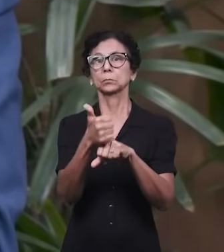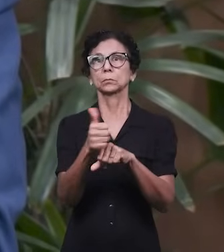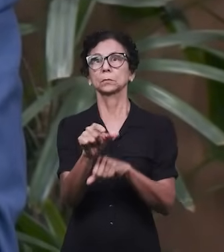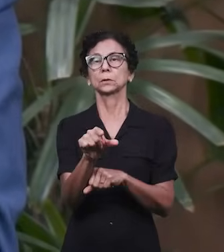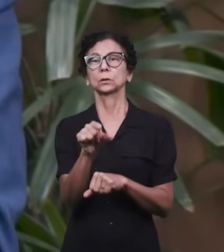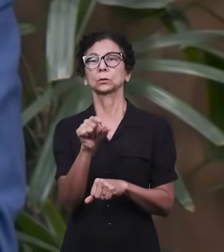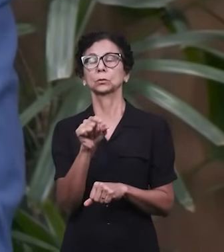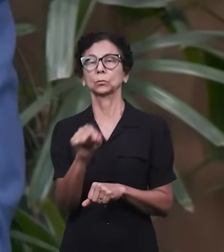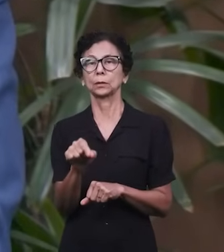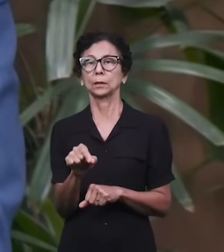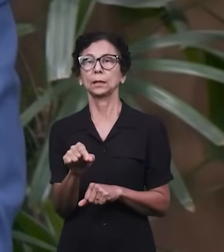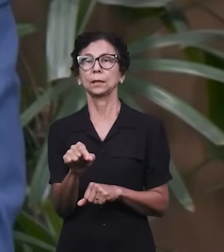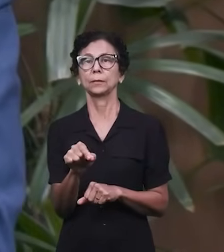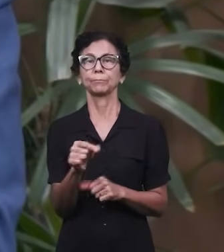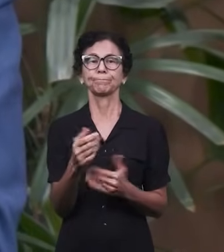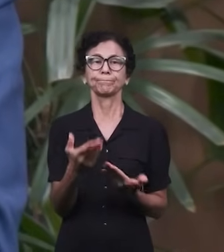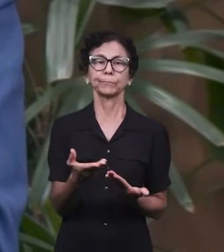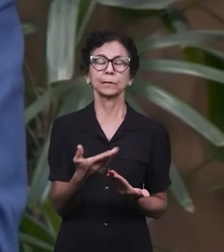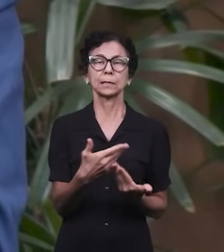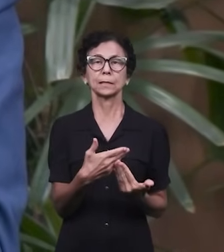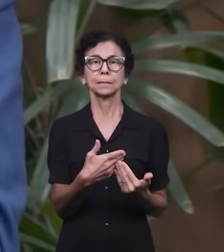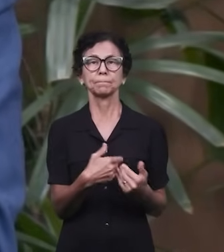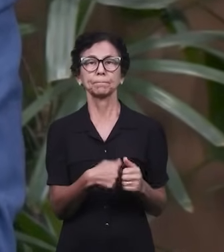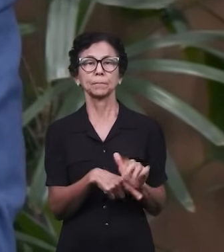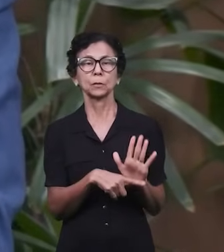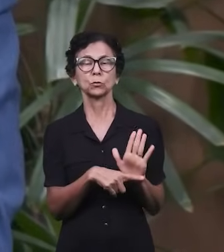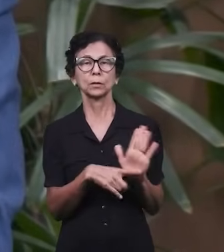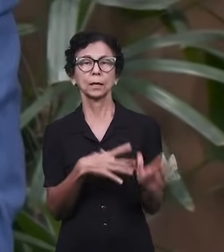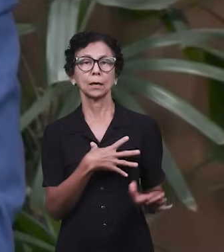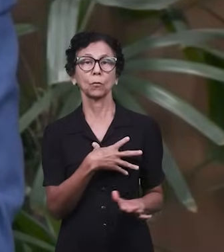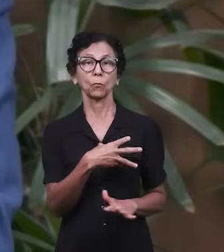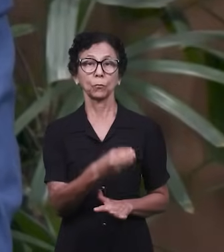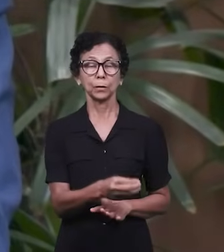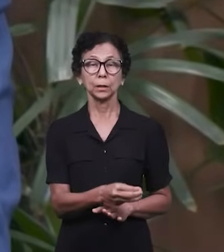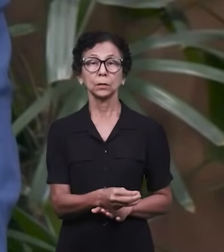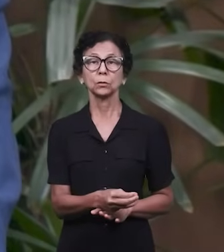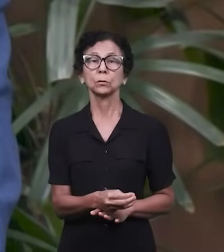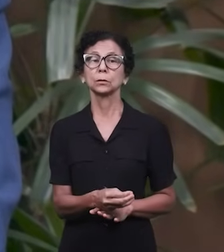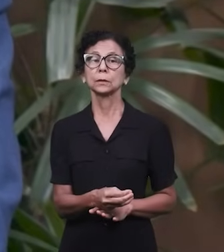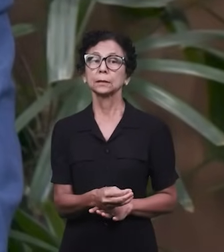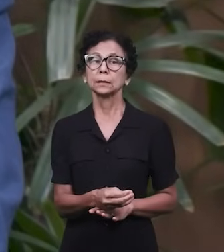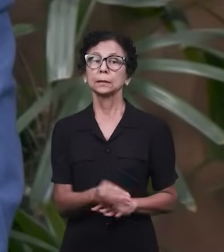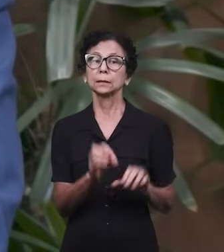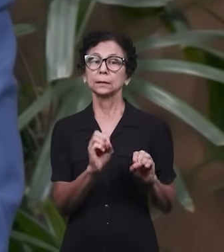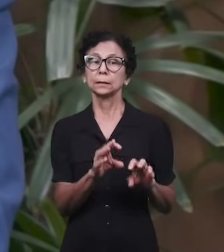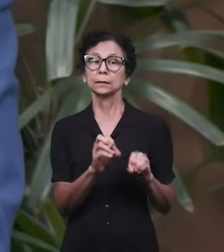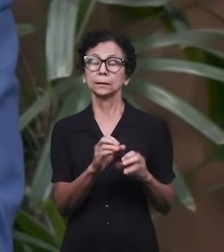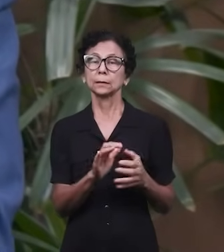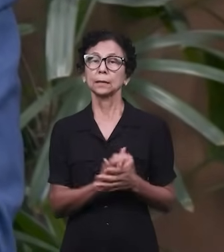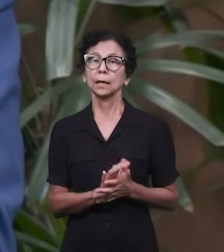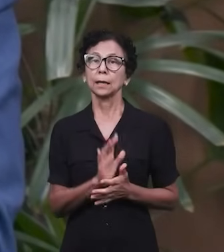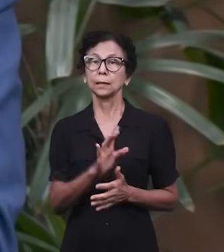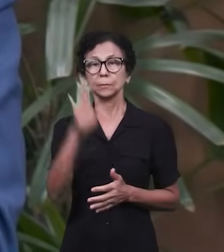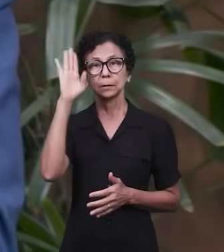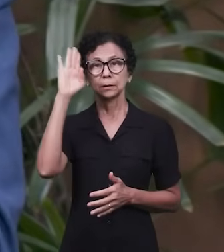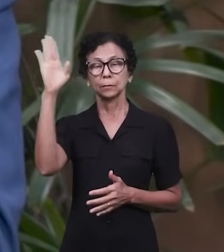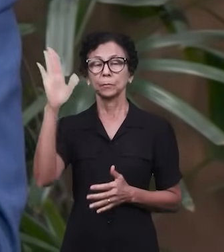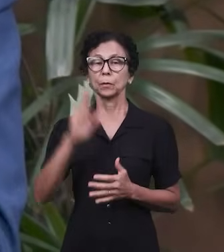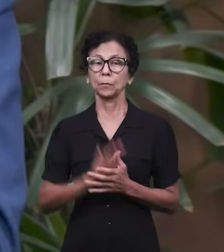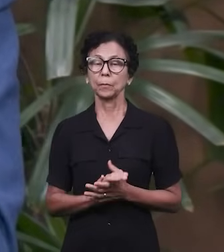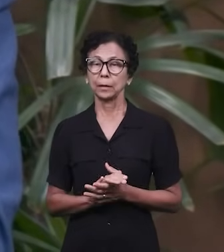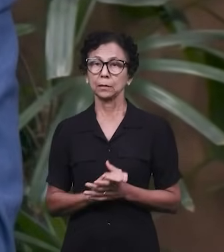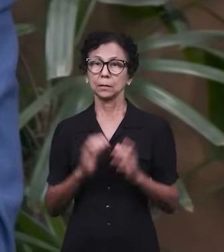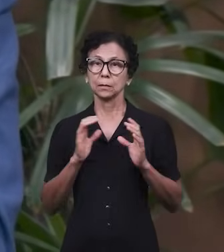filhos, ela é no temor do Senhor. Nós temos que instruir os nossos filhos a serem cidadãos do céu, porque aí as coisas aqui elas